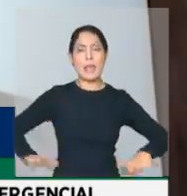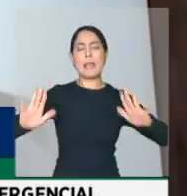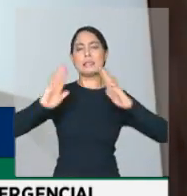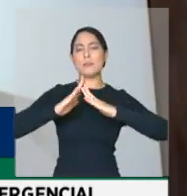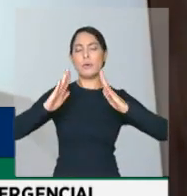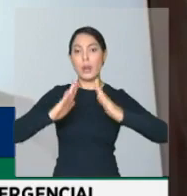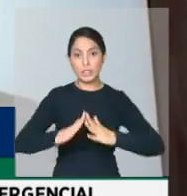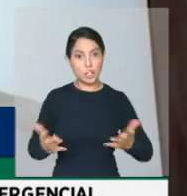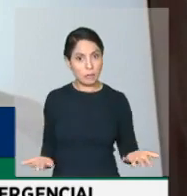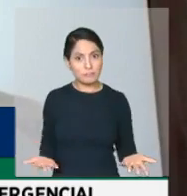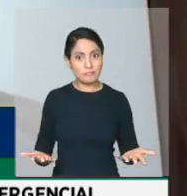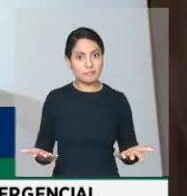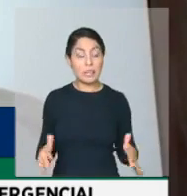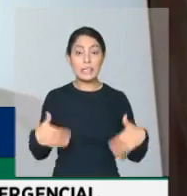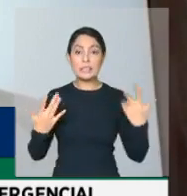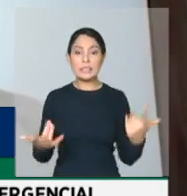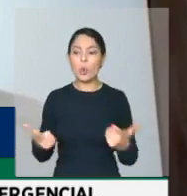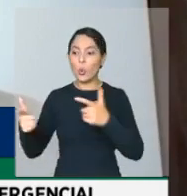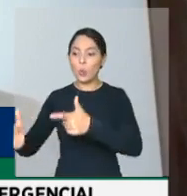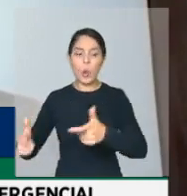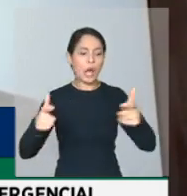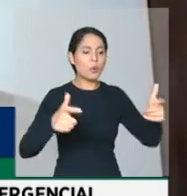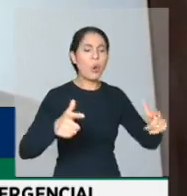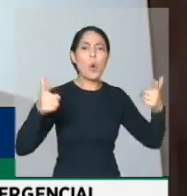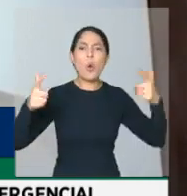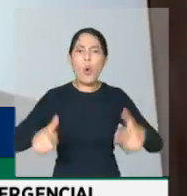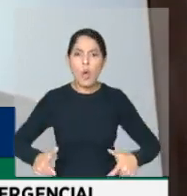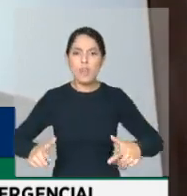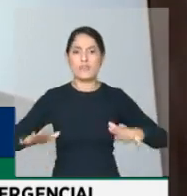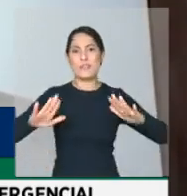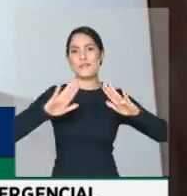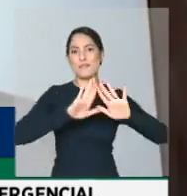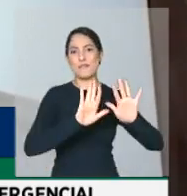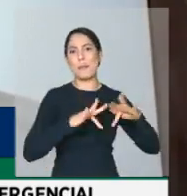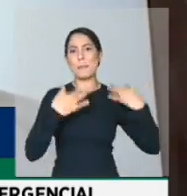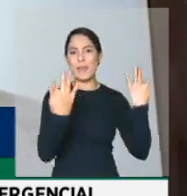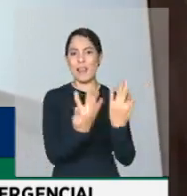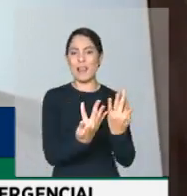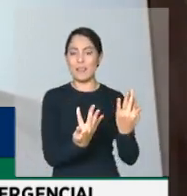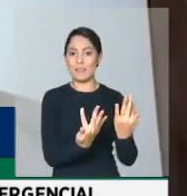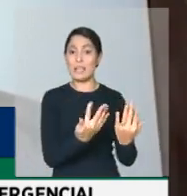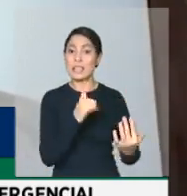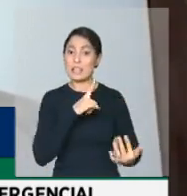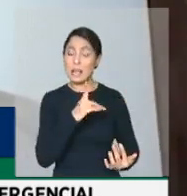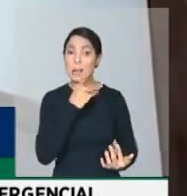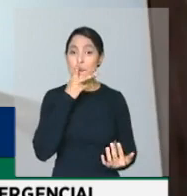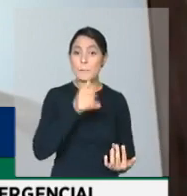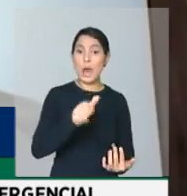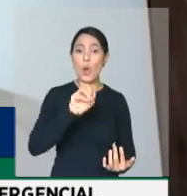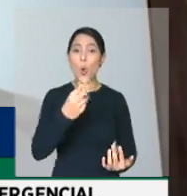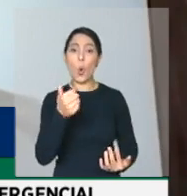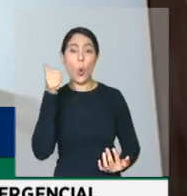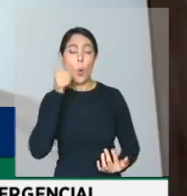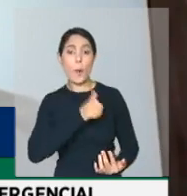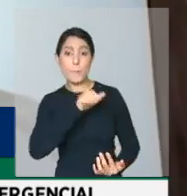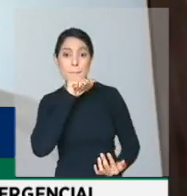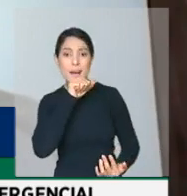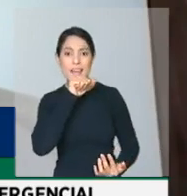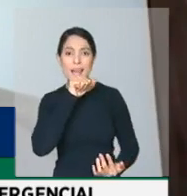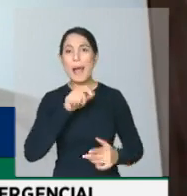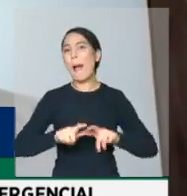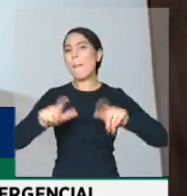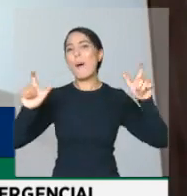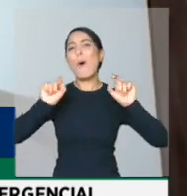lares monoparentais são chefiados por mulheres solteiras e é constituído por pessoas pobres e